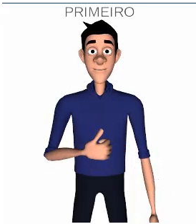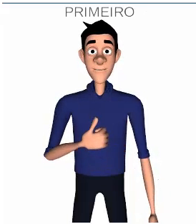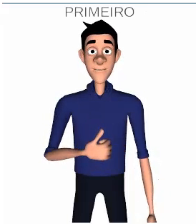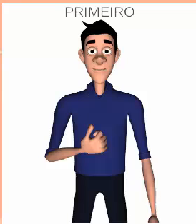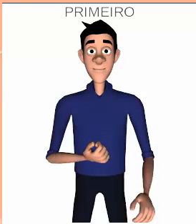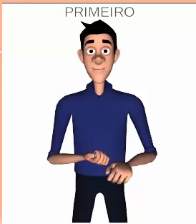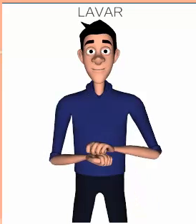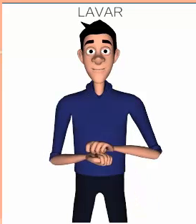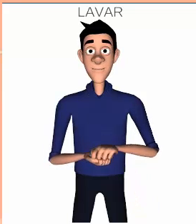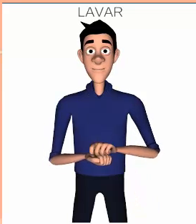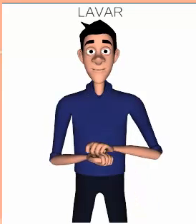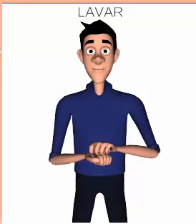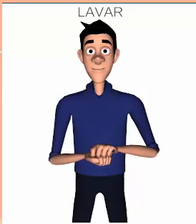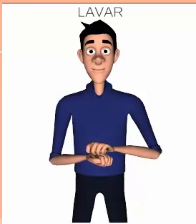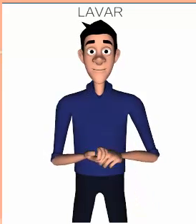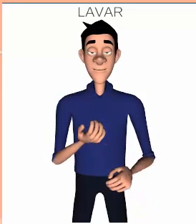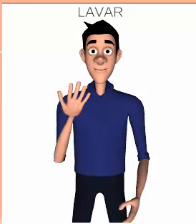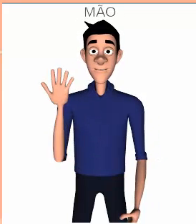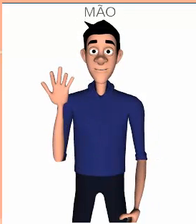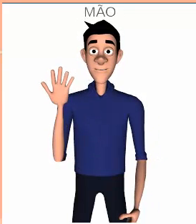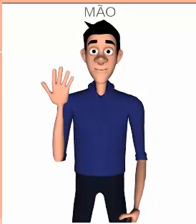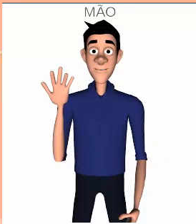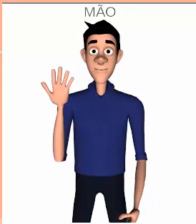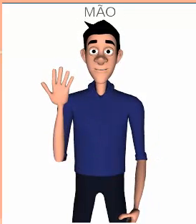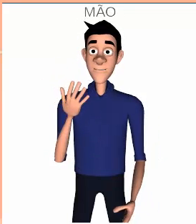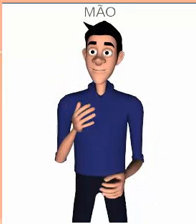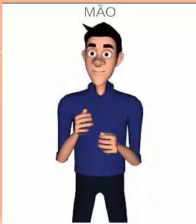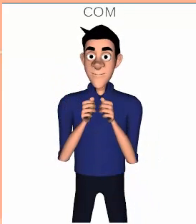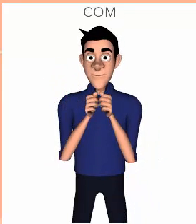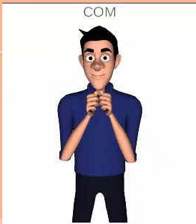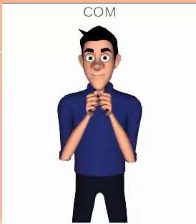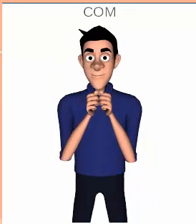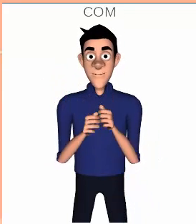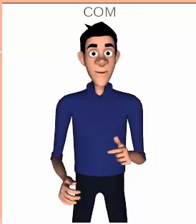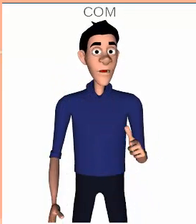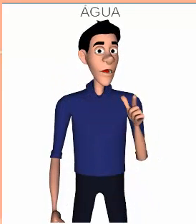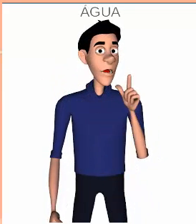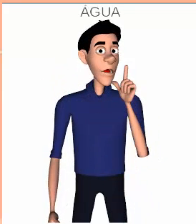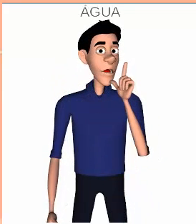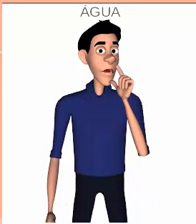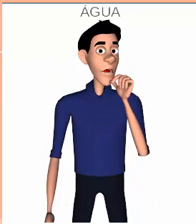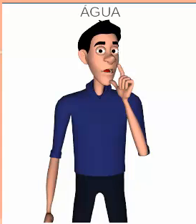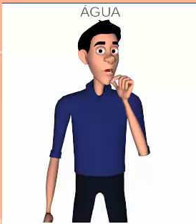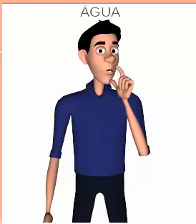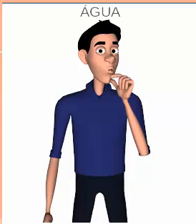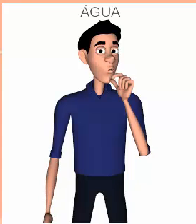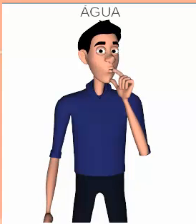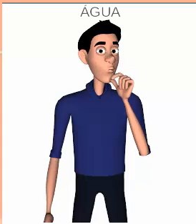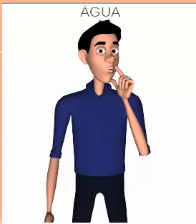Primeiro, lave as mãos com água e sabão ou use álcool em gel.